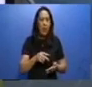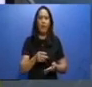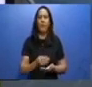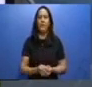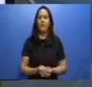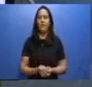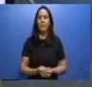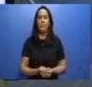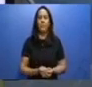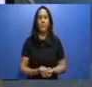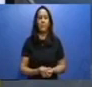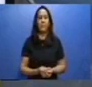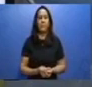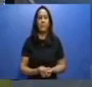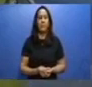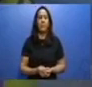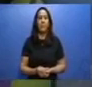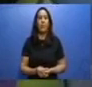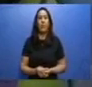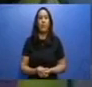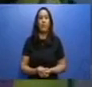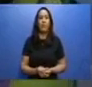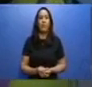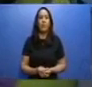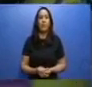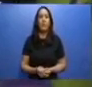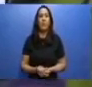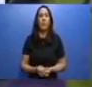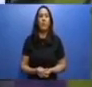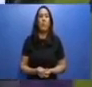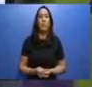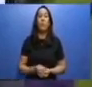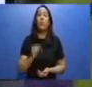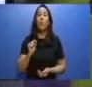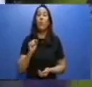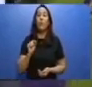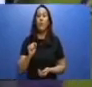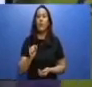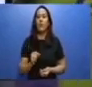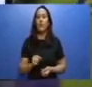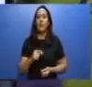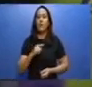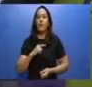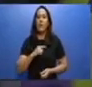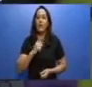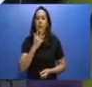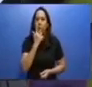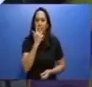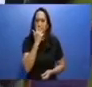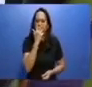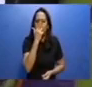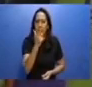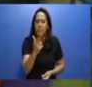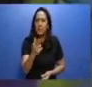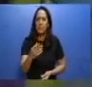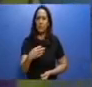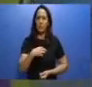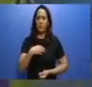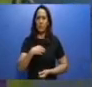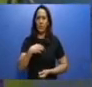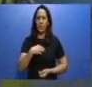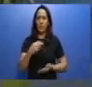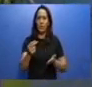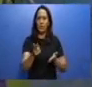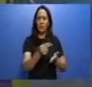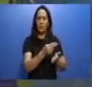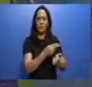E agora que a gente analisou os três, a gente vai retomar a pergunta. O que há de comum nessas três